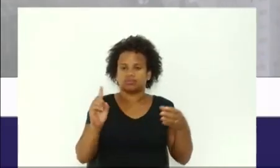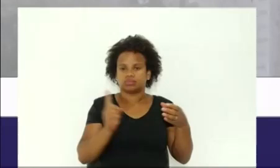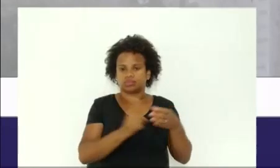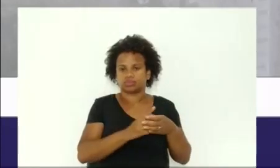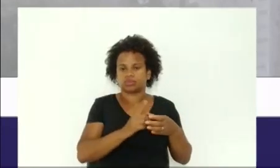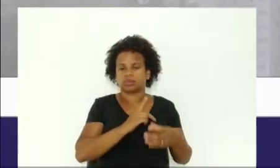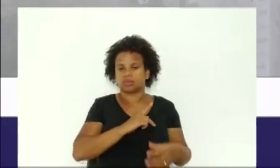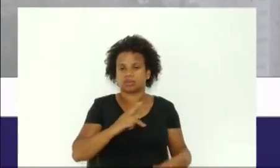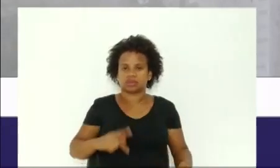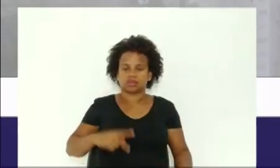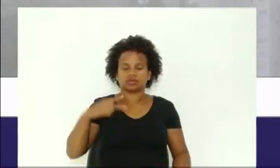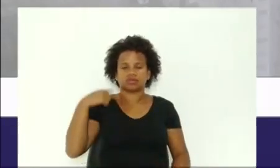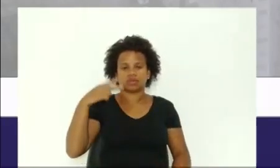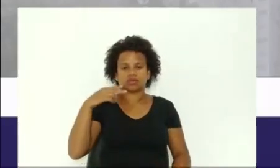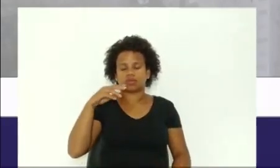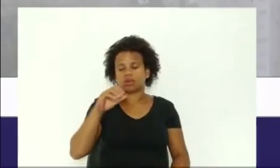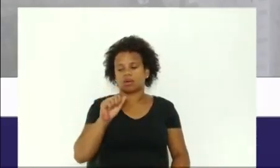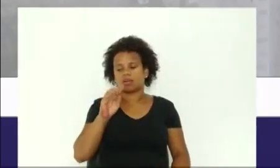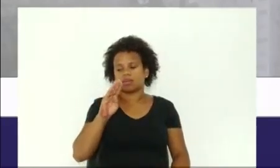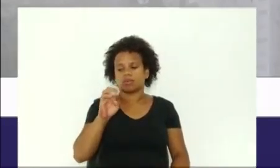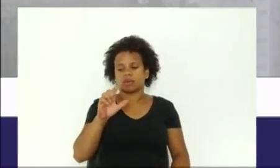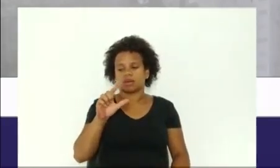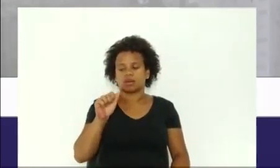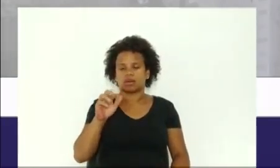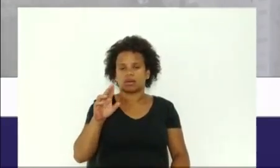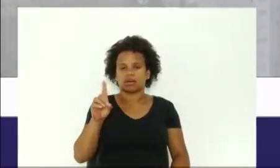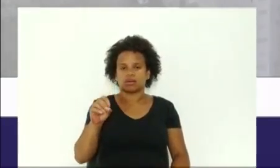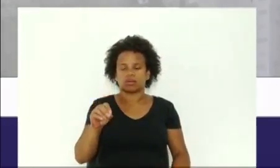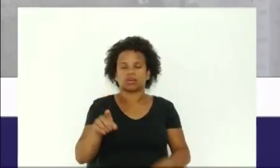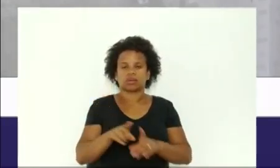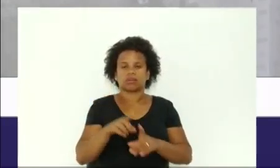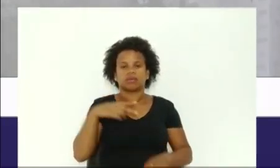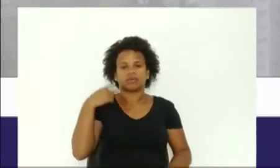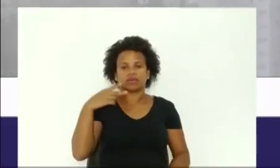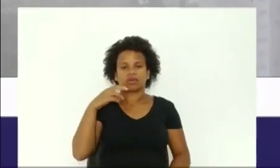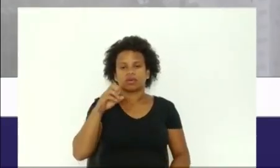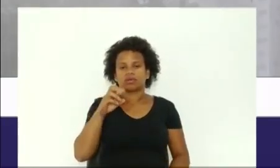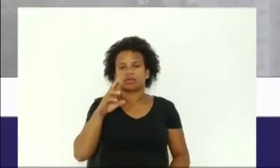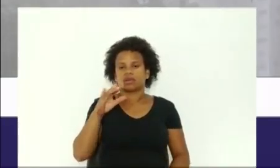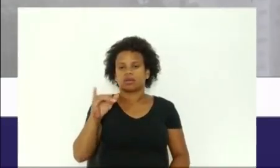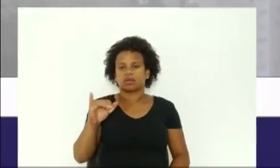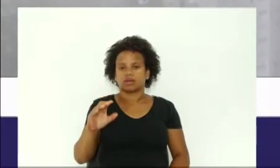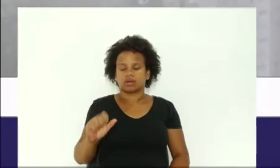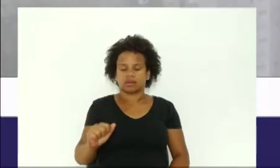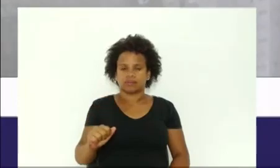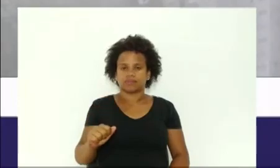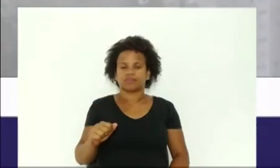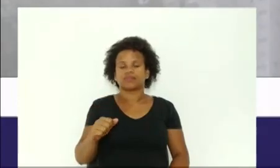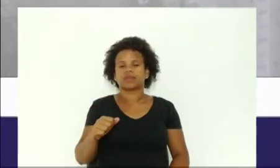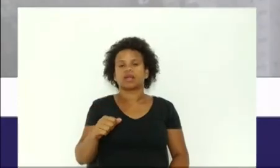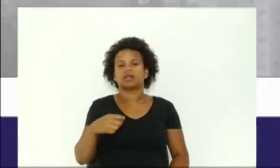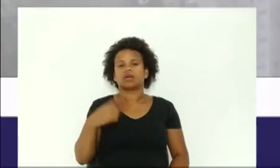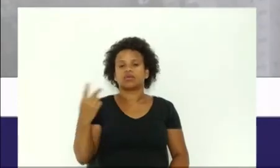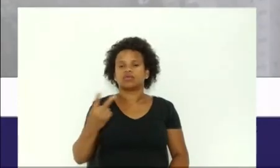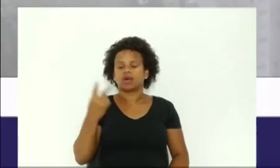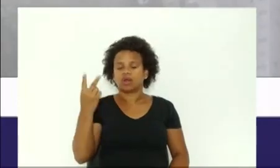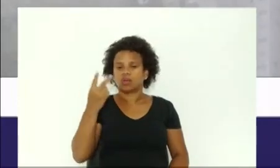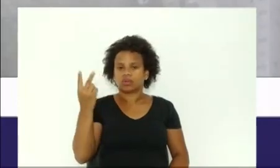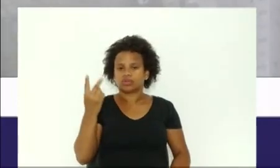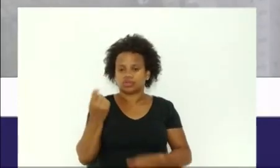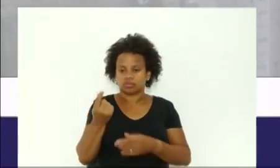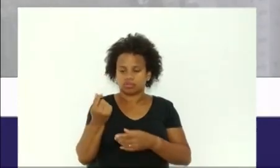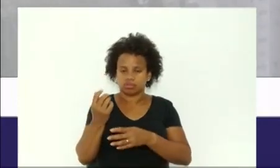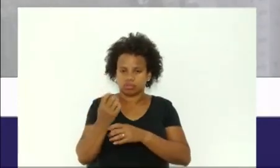vereador Abelardo, e também nós temos a vereadora Érica da Liga do Bem. Então, os valores, senhoras e senhores, dessa doação,